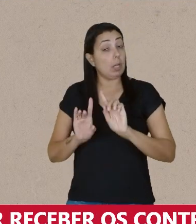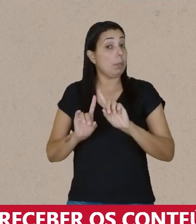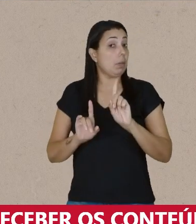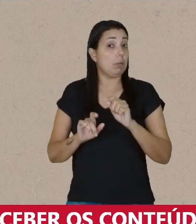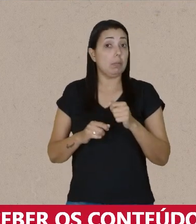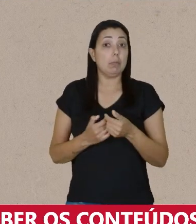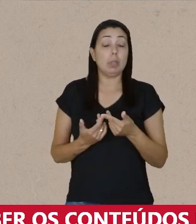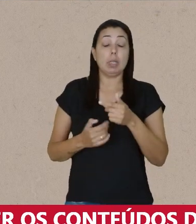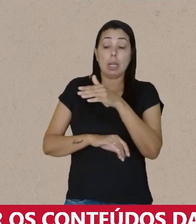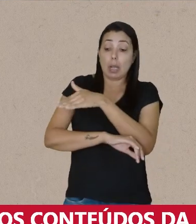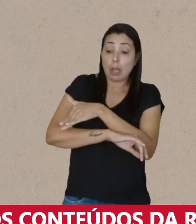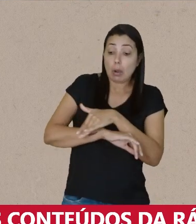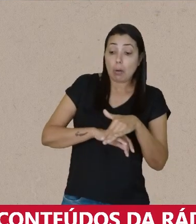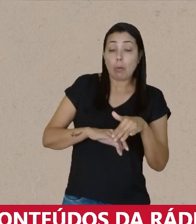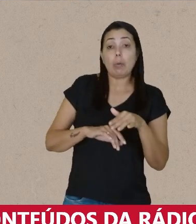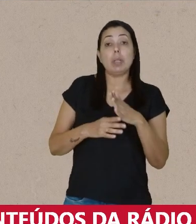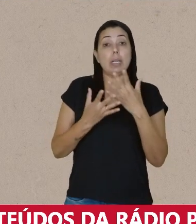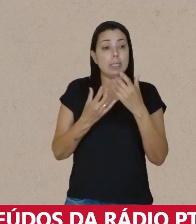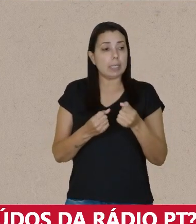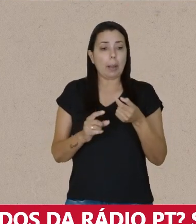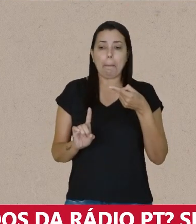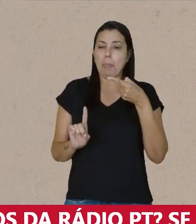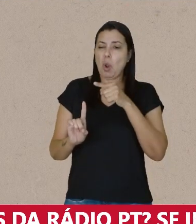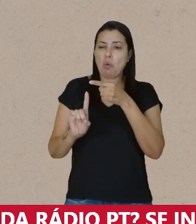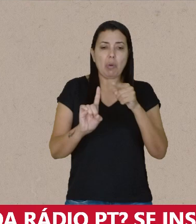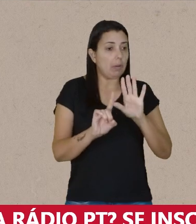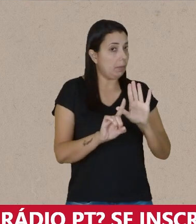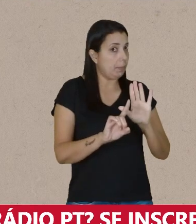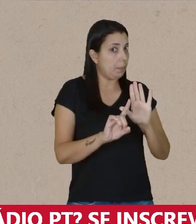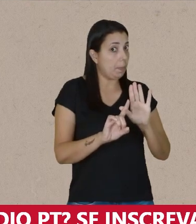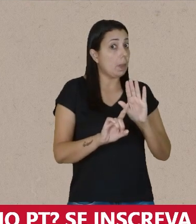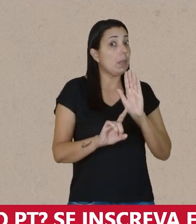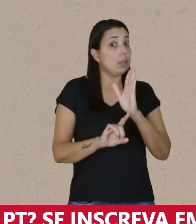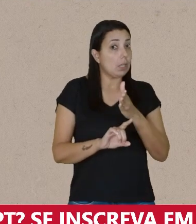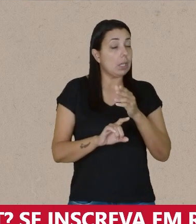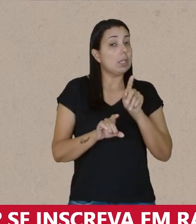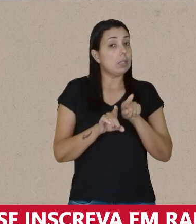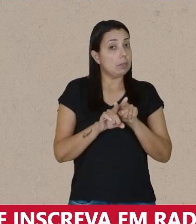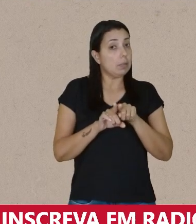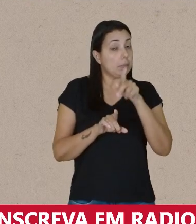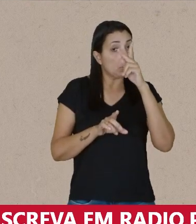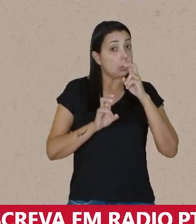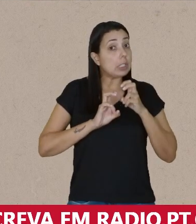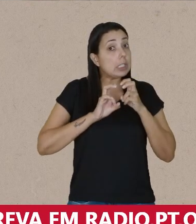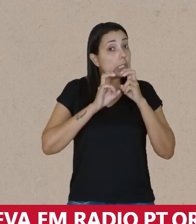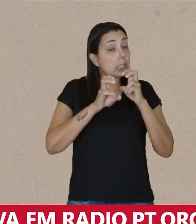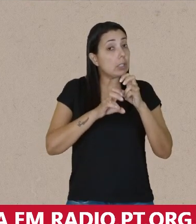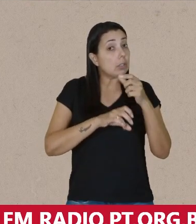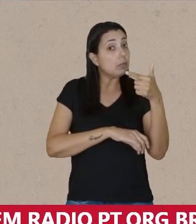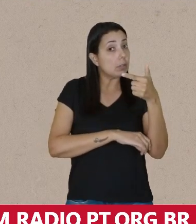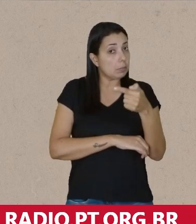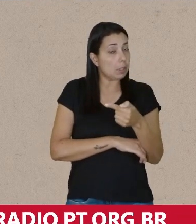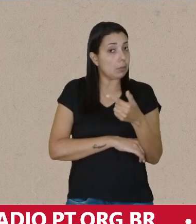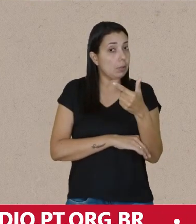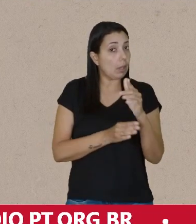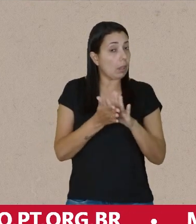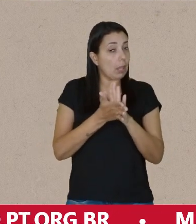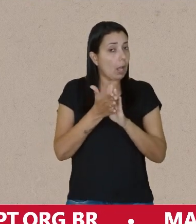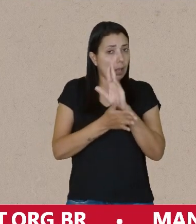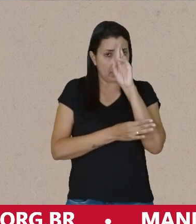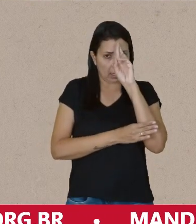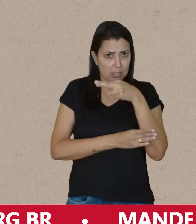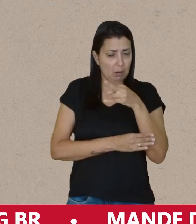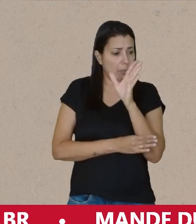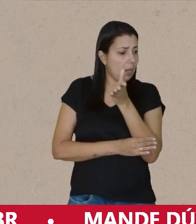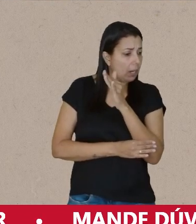sair das ruas, agora não devemos aceitar provocação também. Como o Grito Excluídos já é o 27º, não há nenhuma razão para